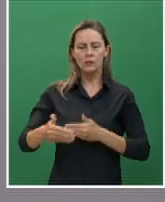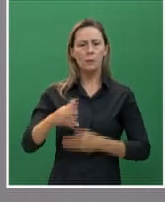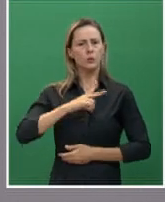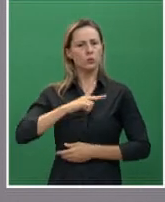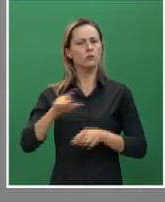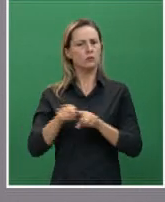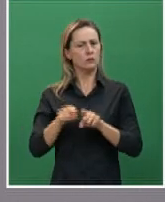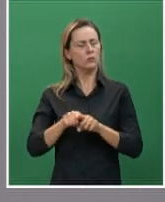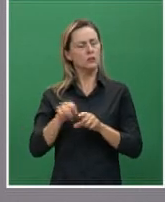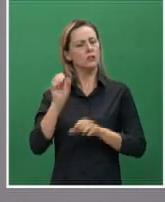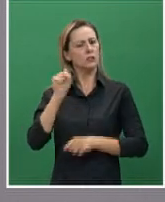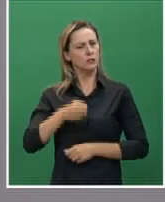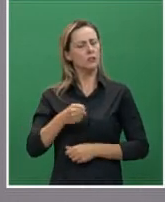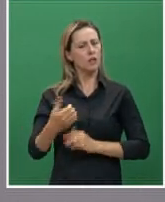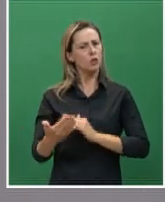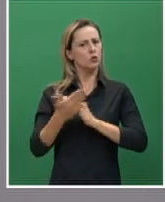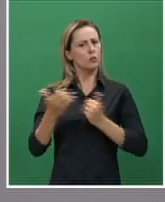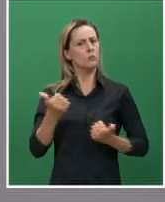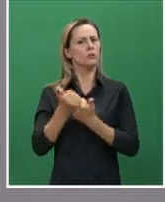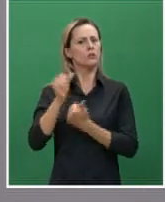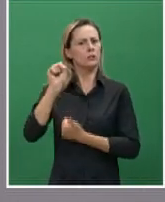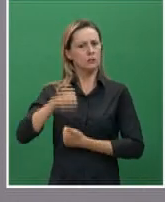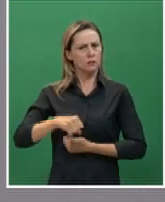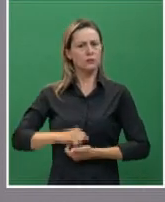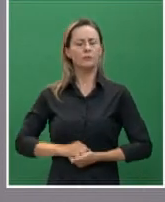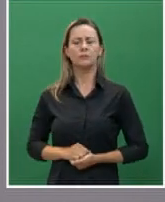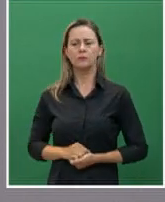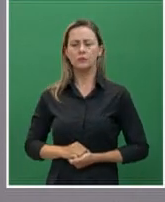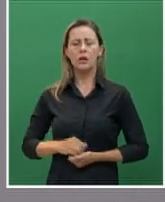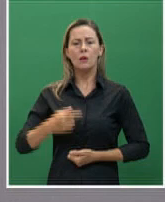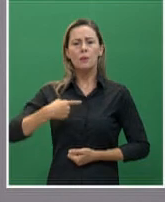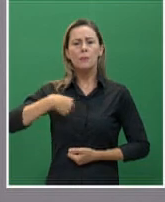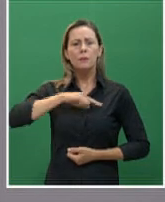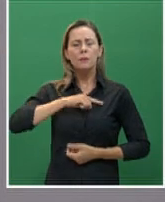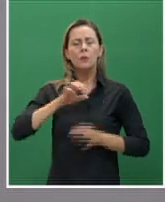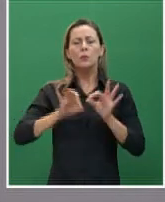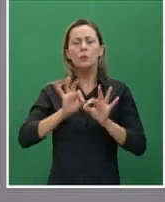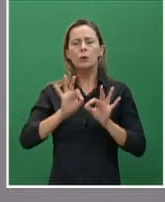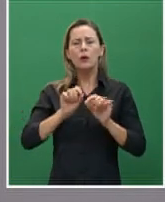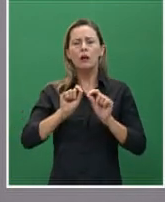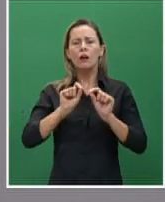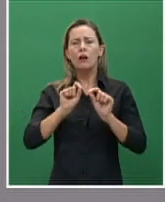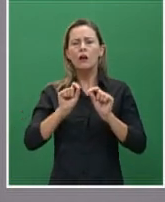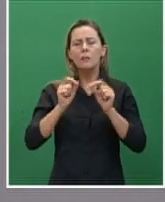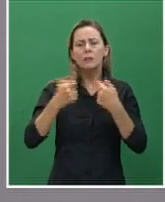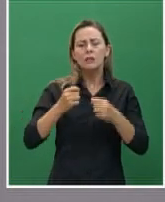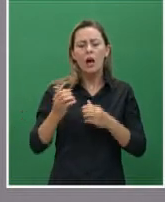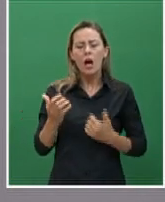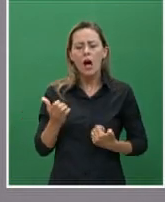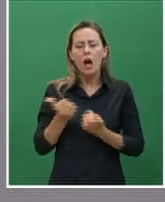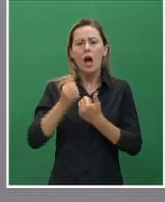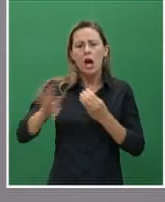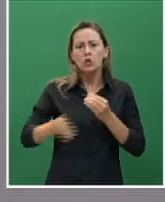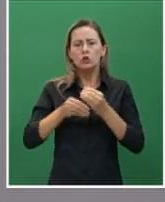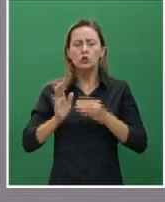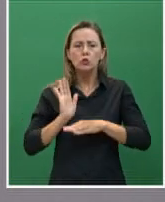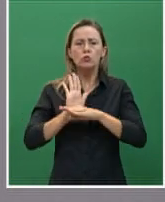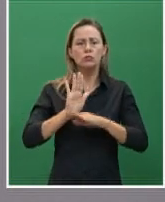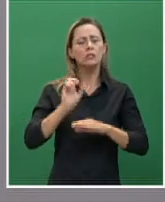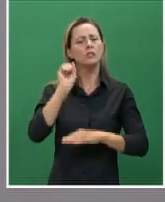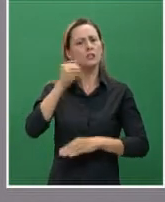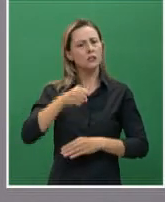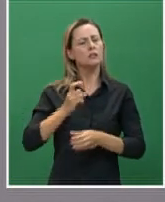privada ela é fundamental e ela é importante e ele certamente incentivado tem muito a contribuir realmente com